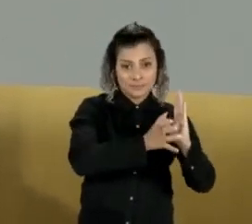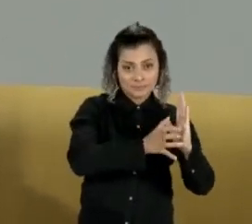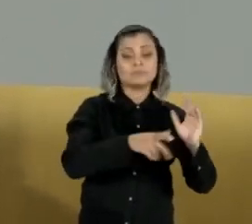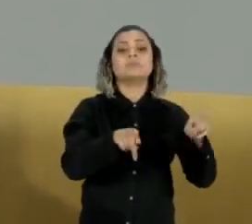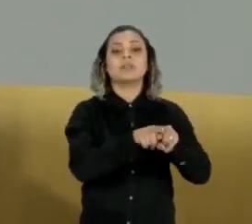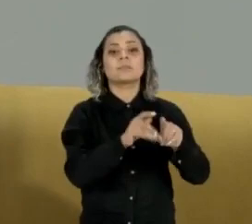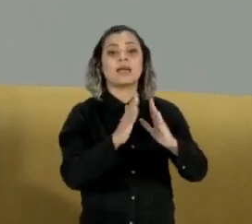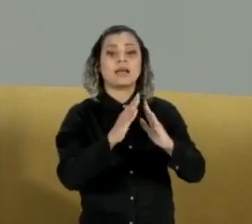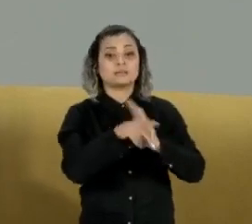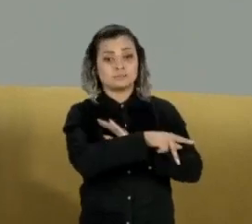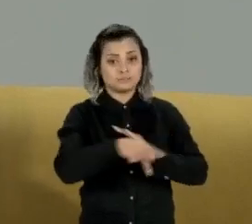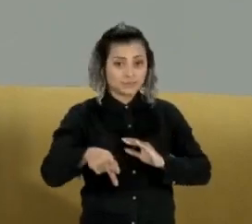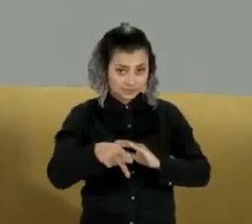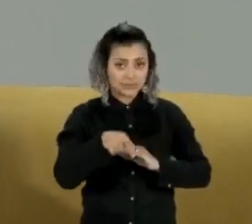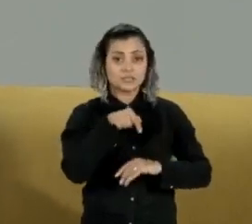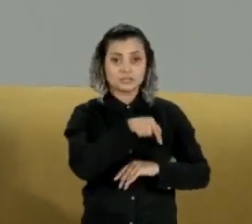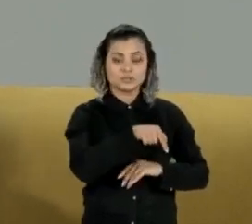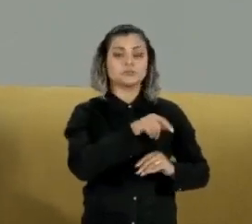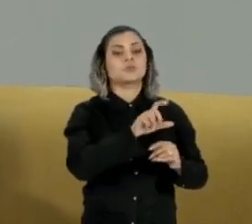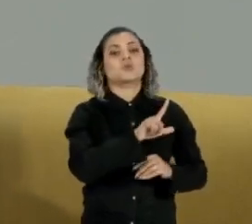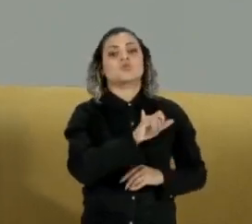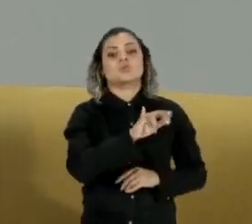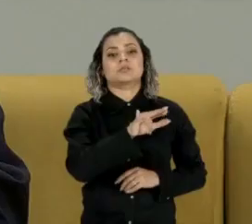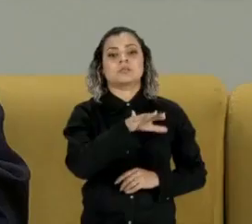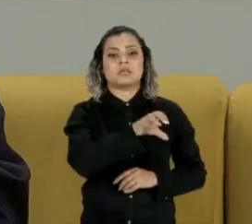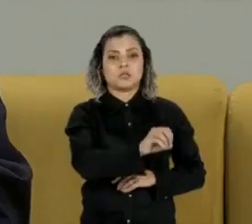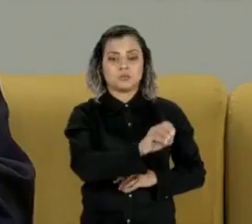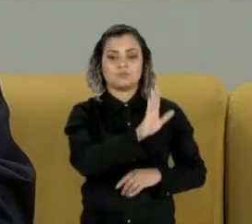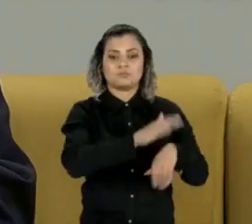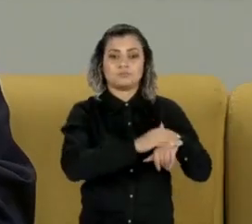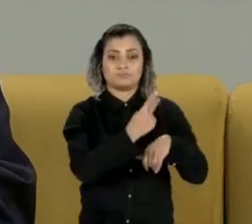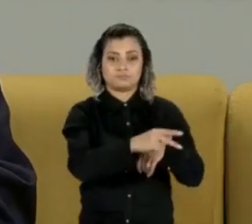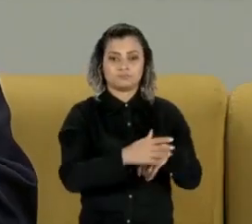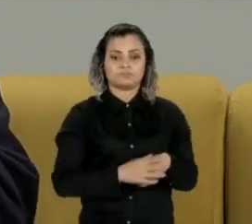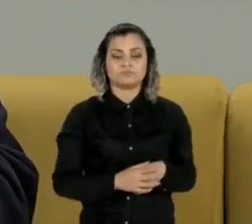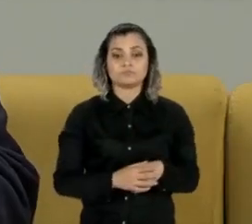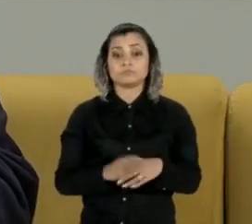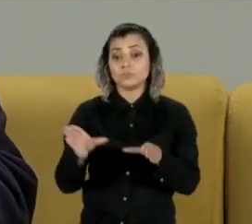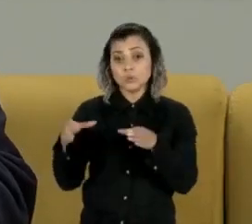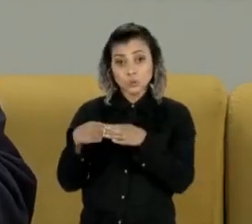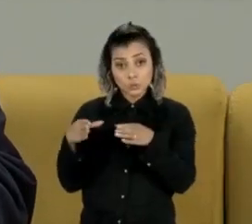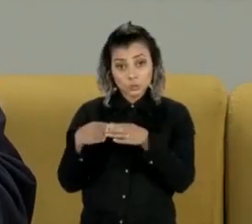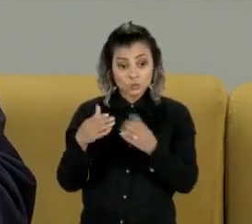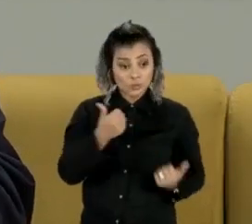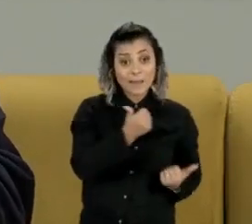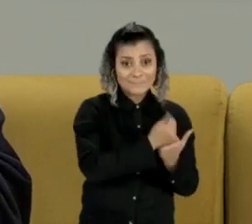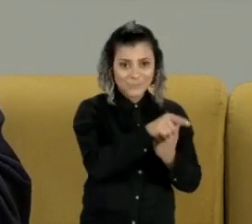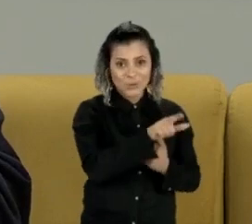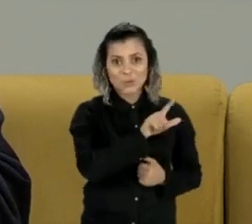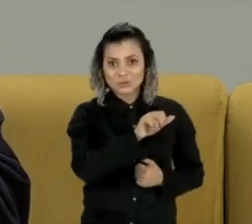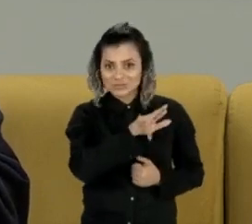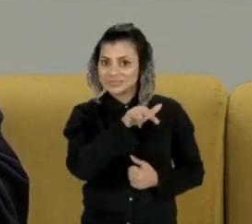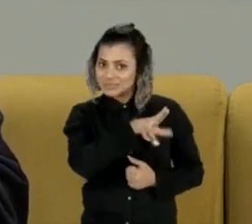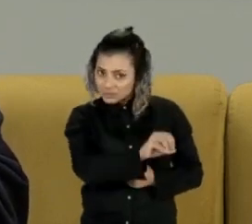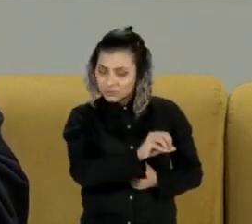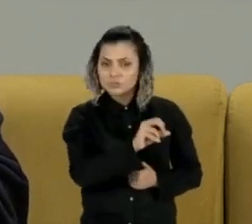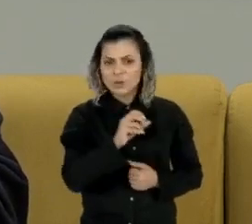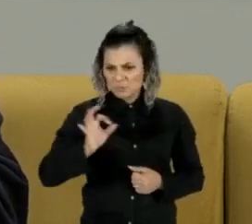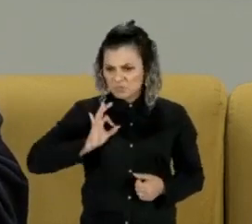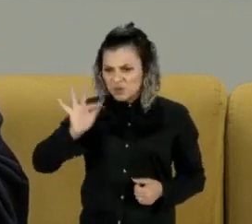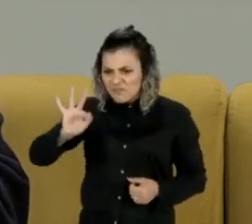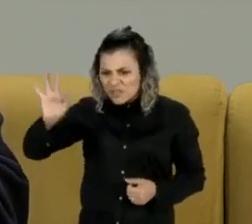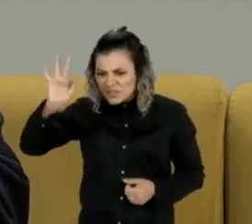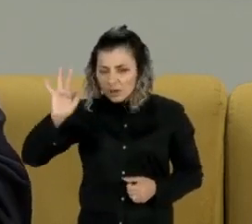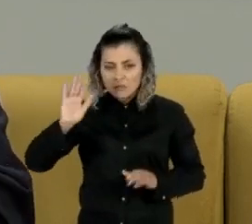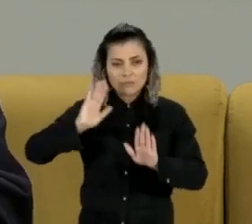do deputado Luciano Bivar, que é presidente da legenda. O grupo aliado a Luciano Bivar viu na ação da Polícia